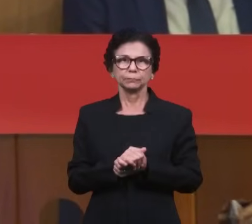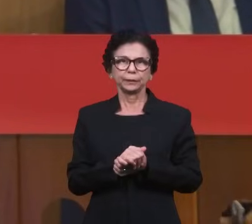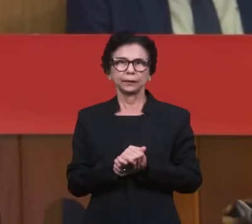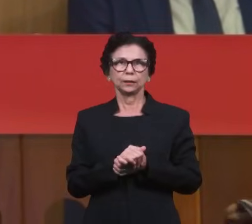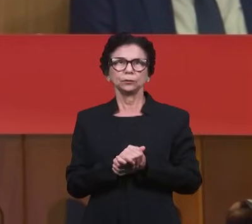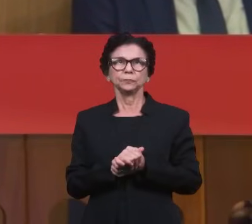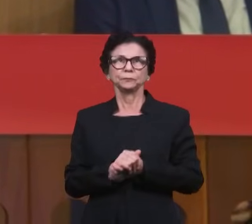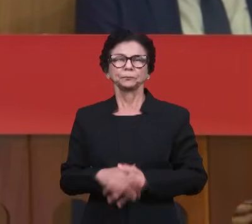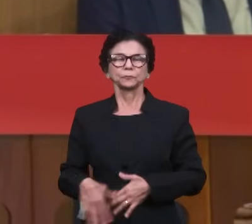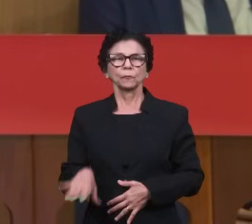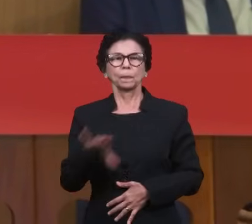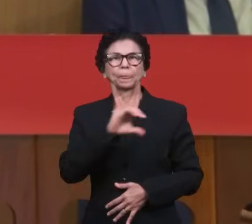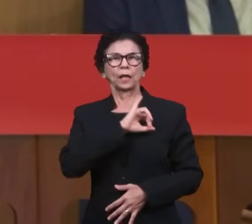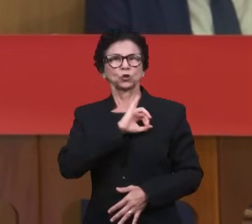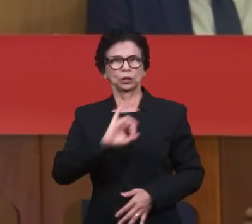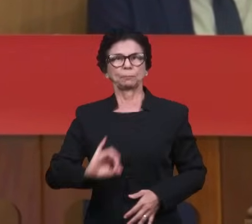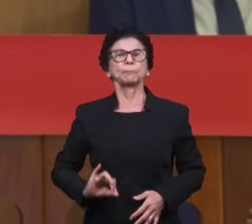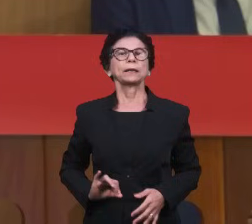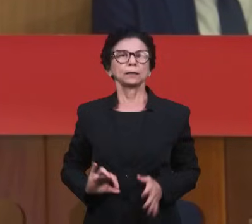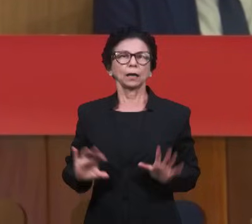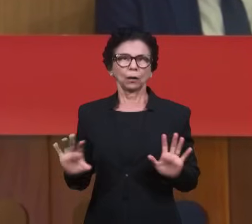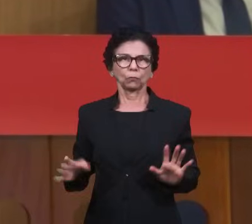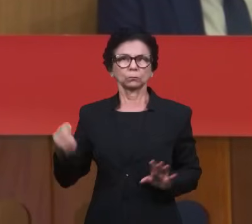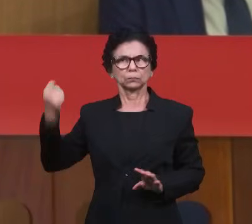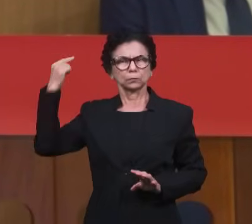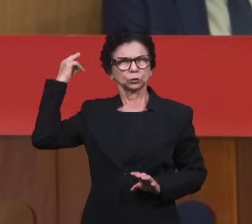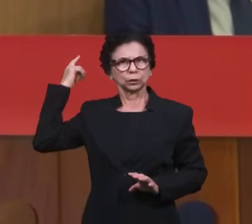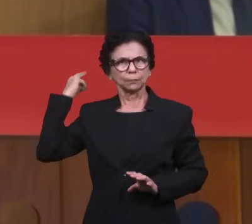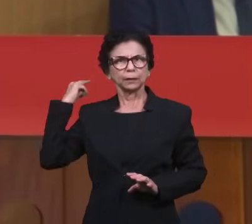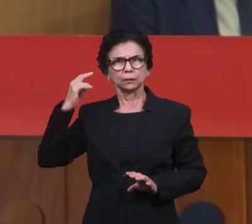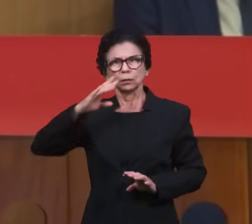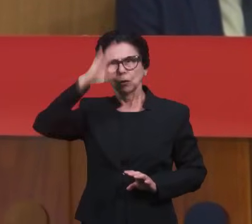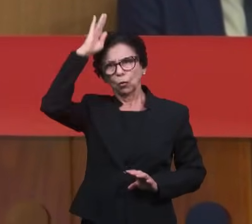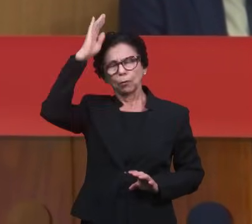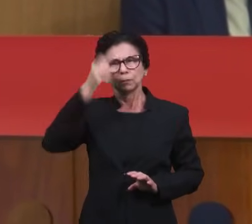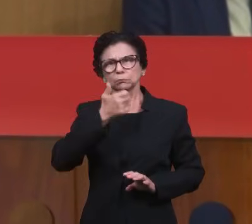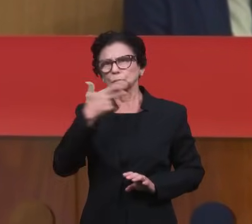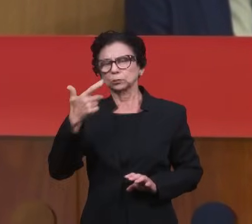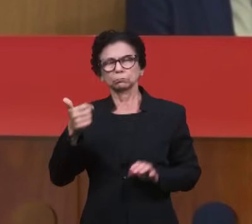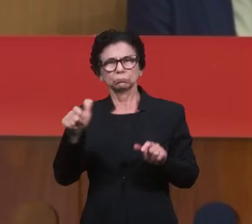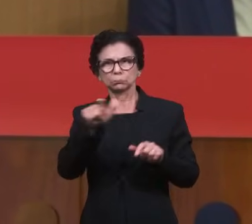Tinha uma filosofia imperial era uma, depois veio a